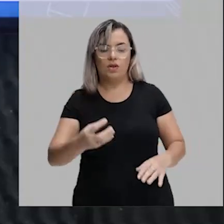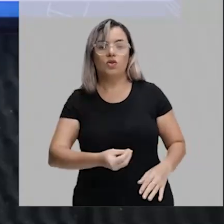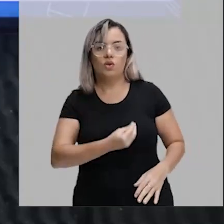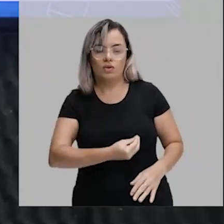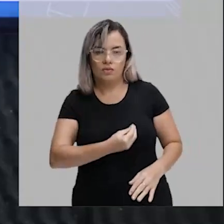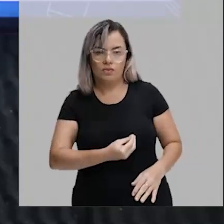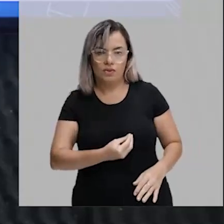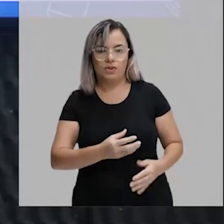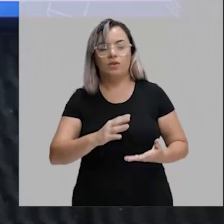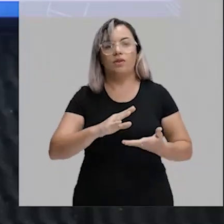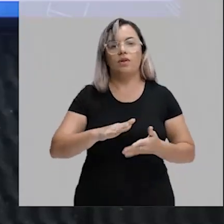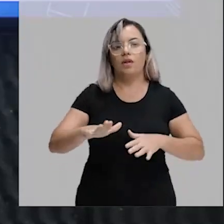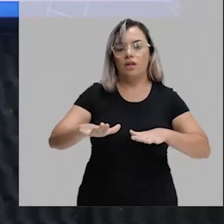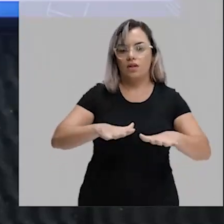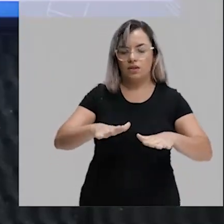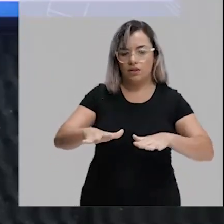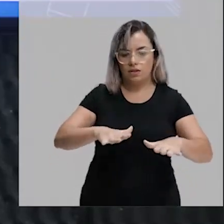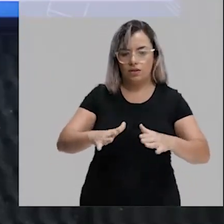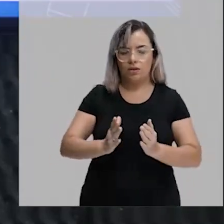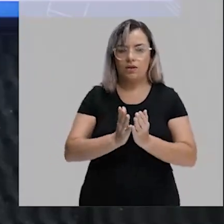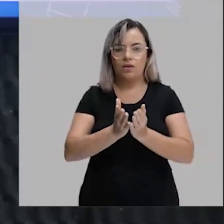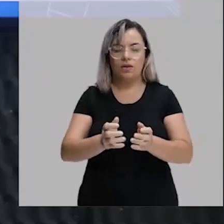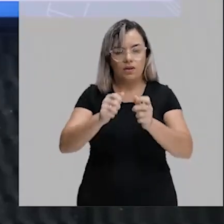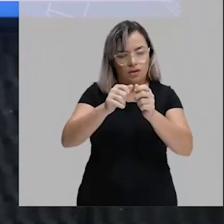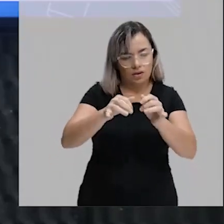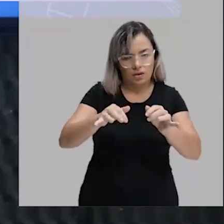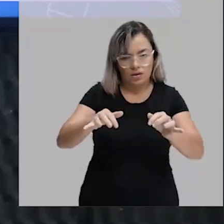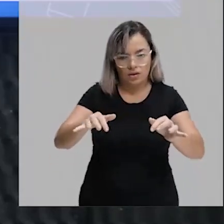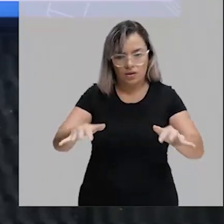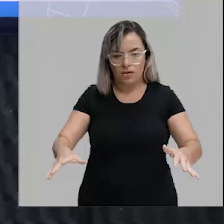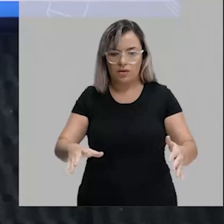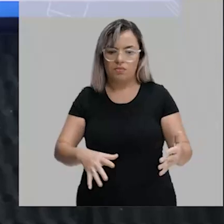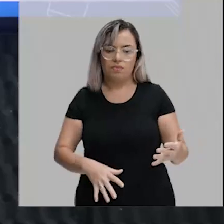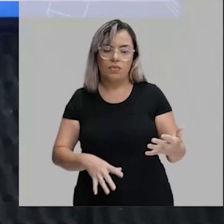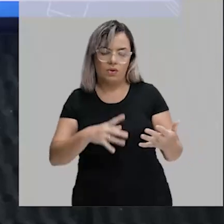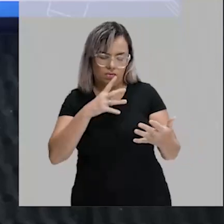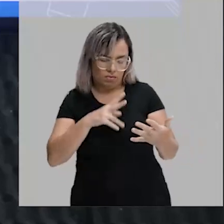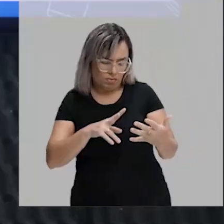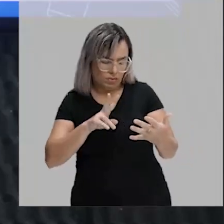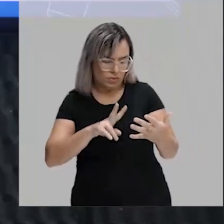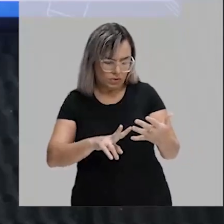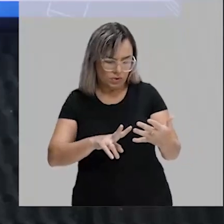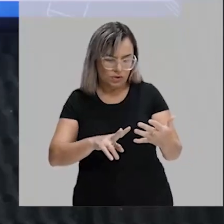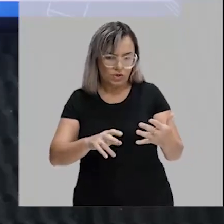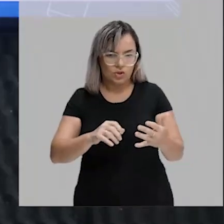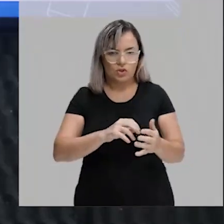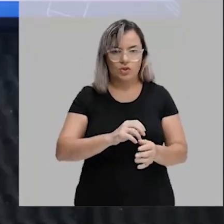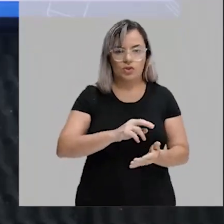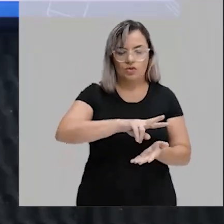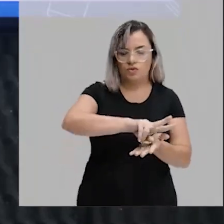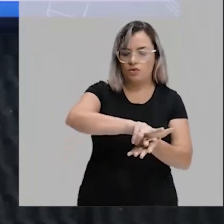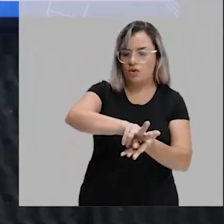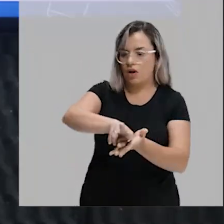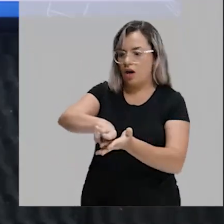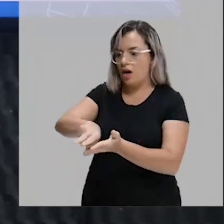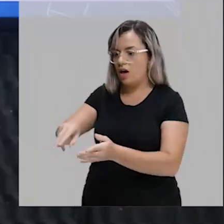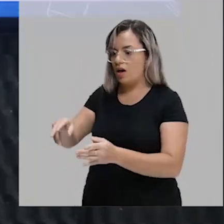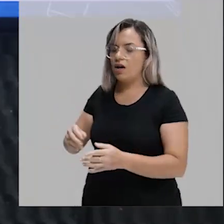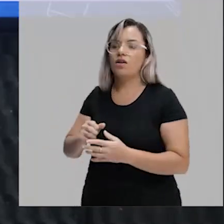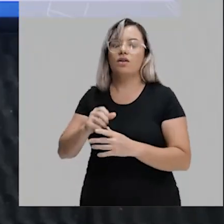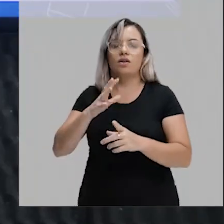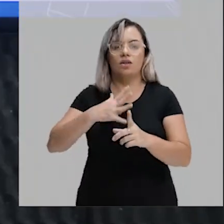vida. Então esse movimento, observe que ele vai oportunizar diversos setores da sociedade